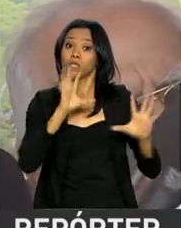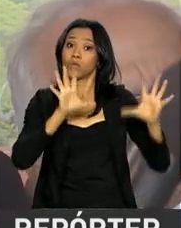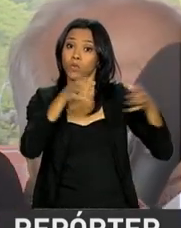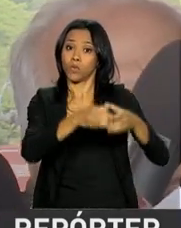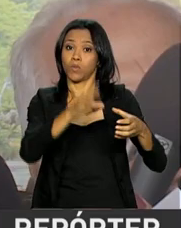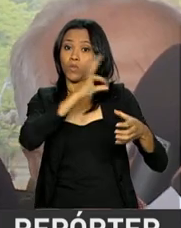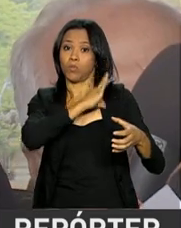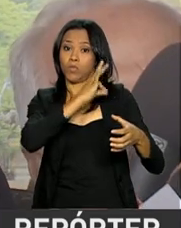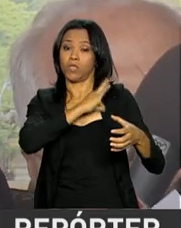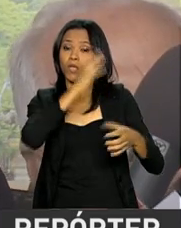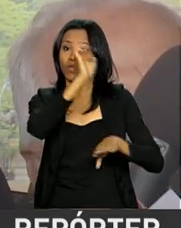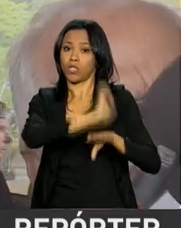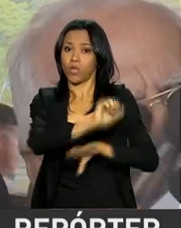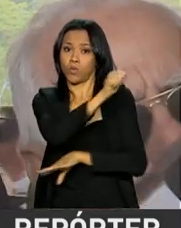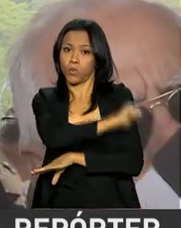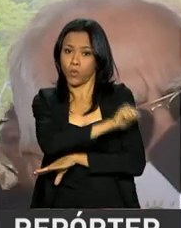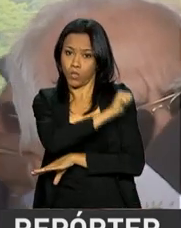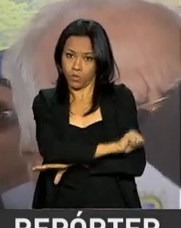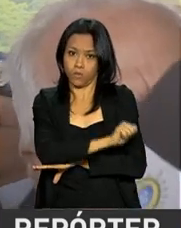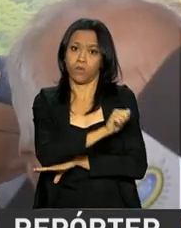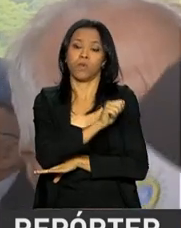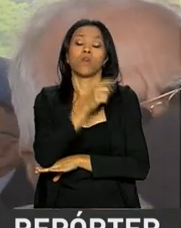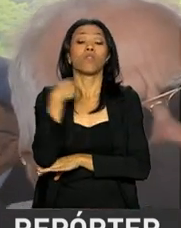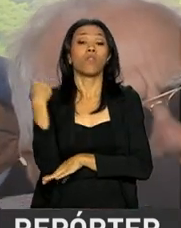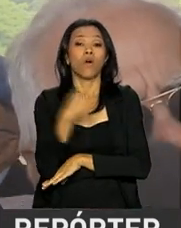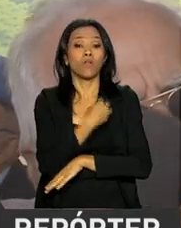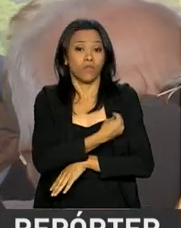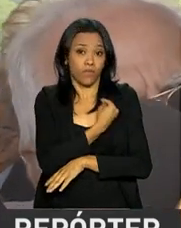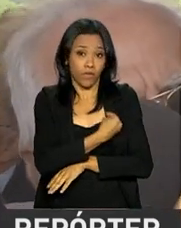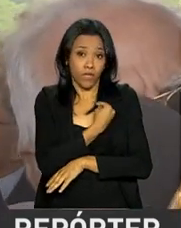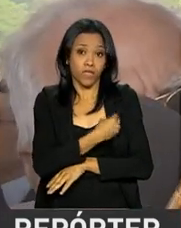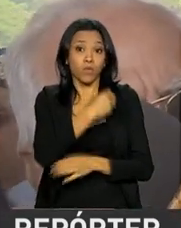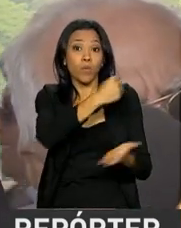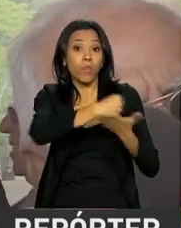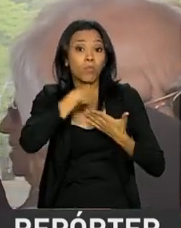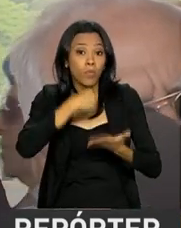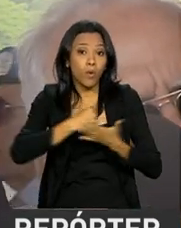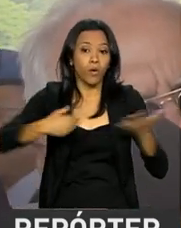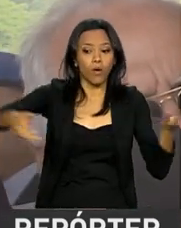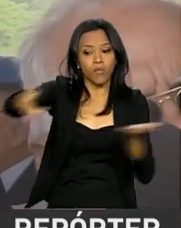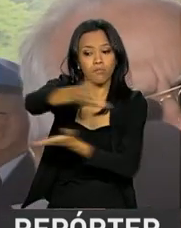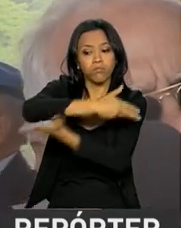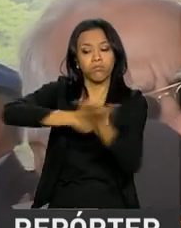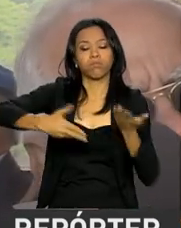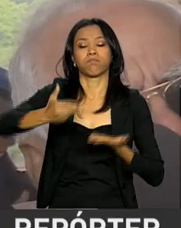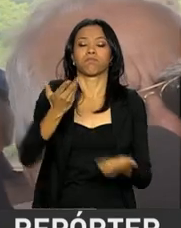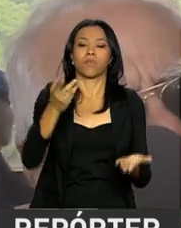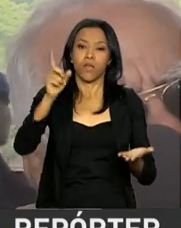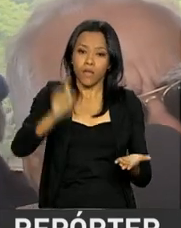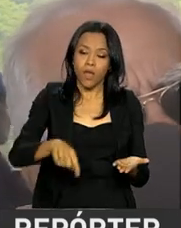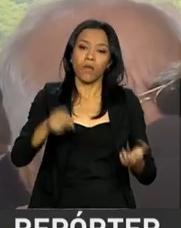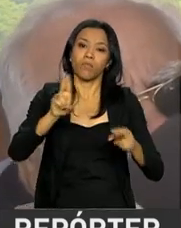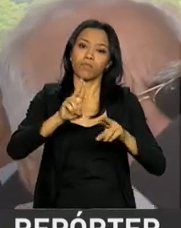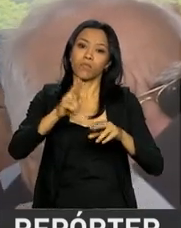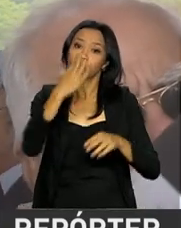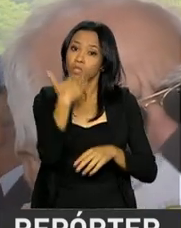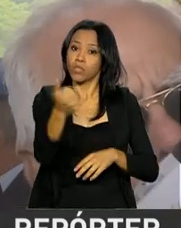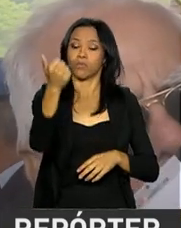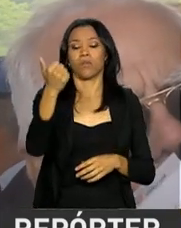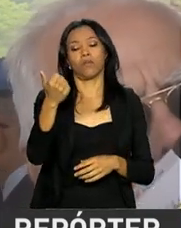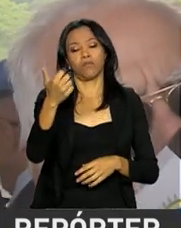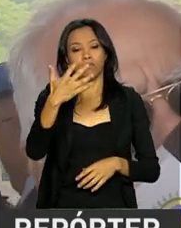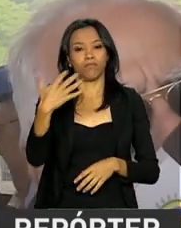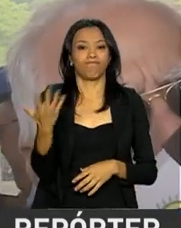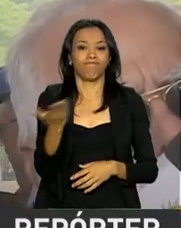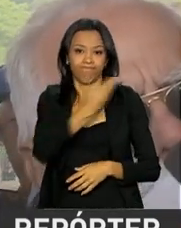janeiro nós não vivemos aqui uma intervenção nós vemos aqui uma cooperação e atuamos a partir dos chamados e das solicitações